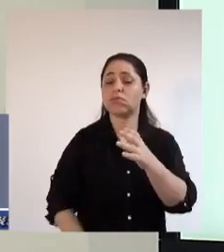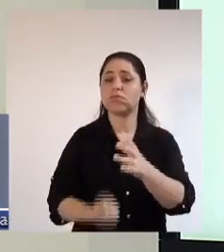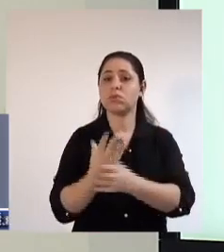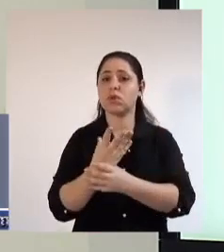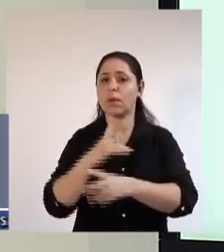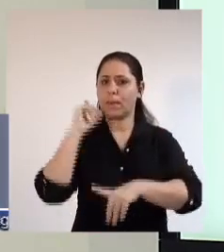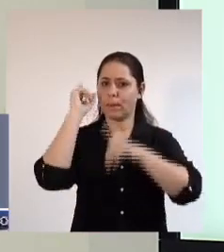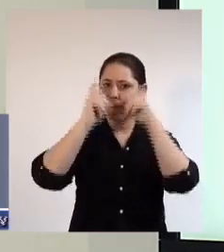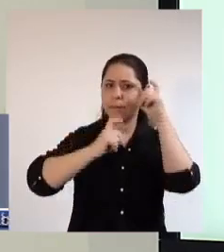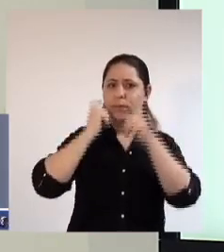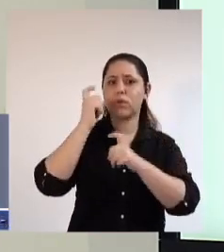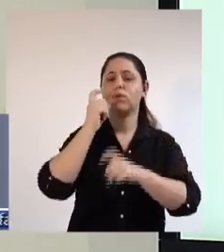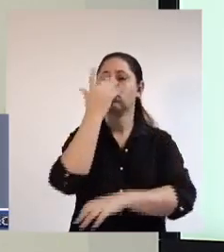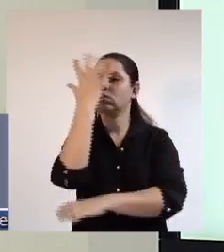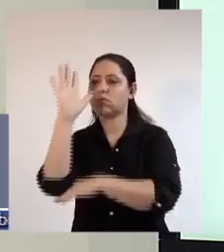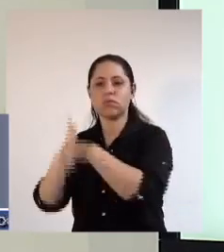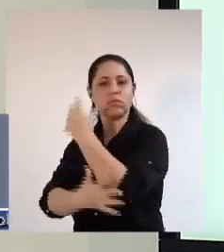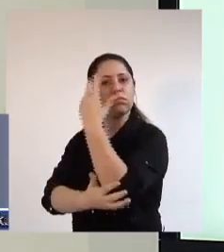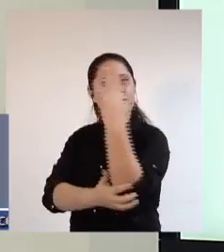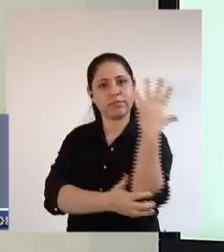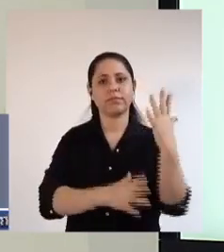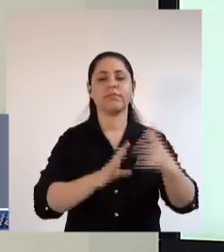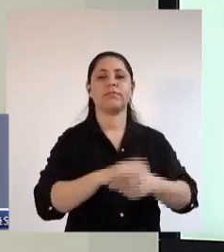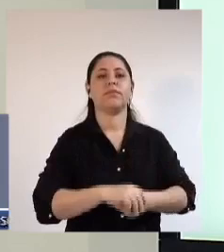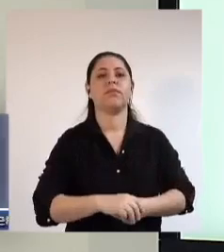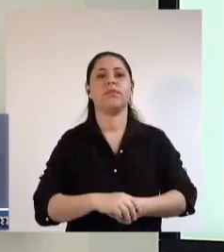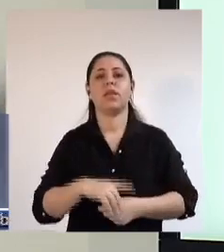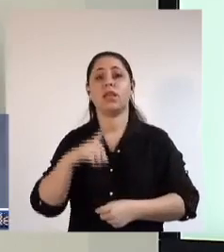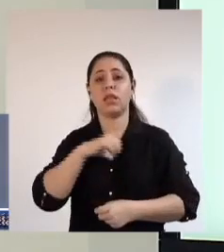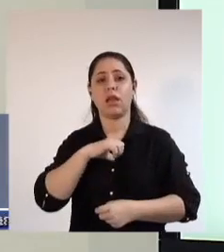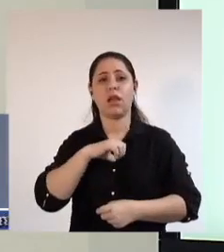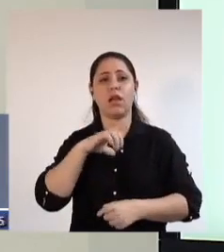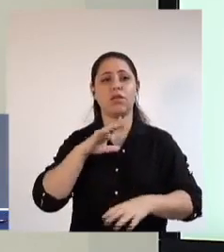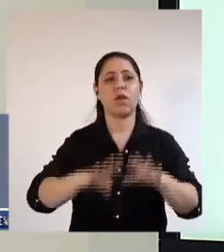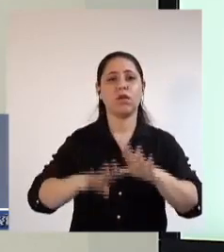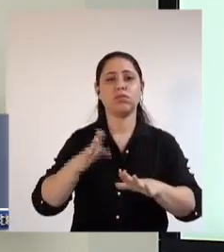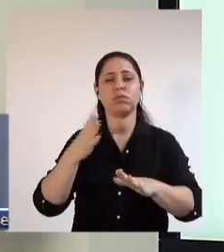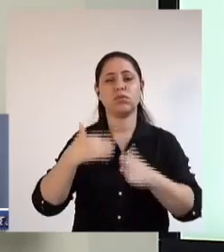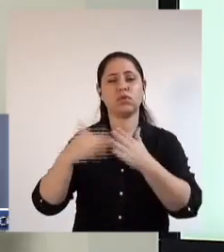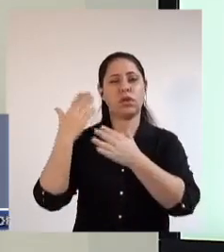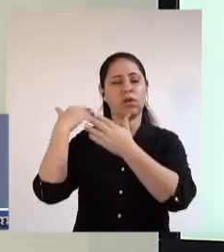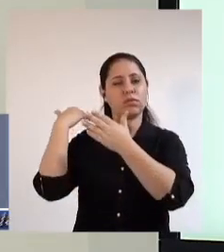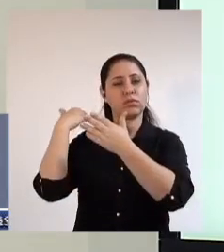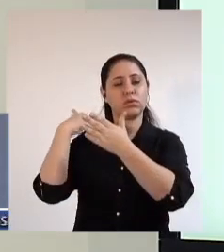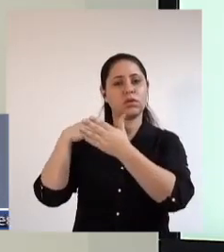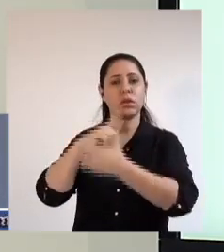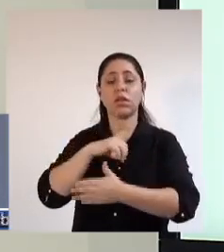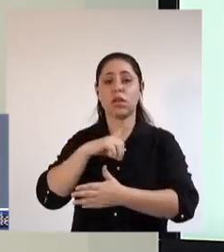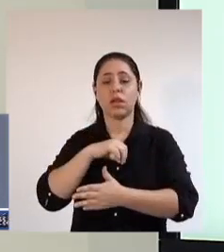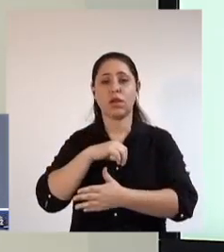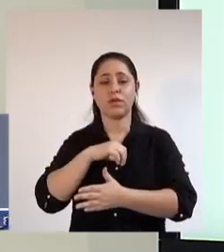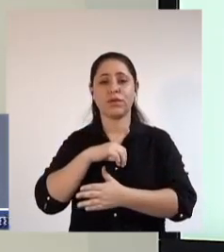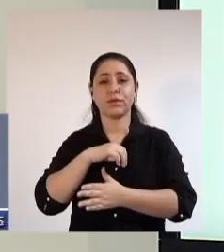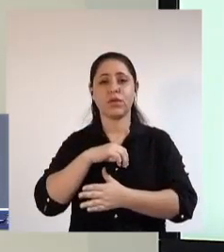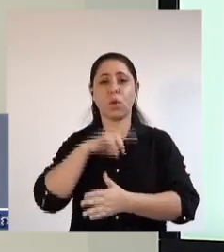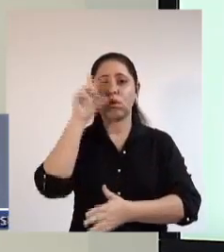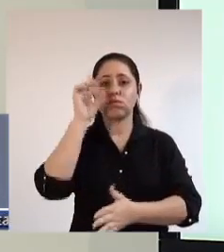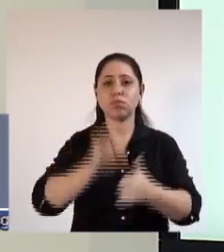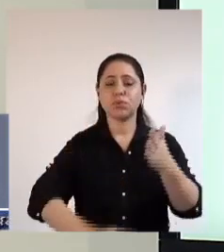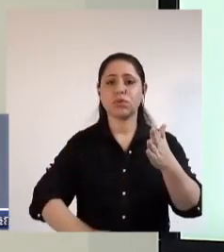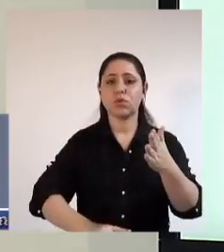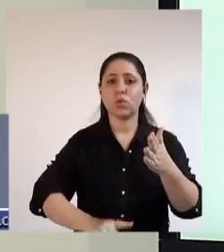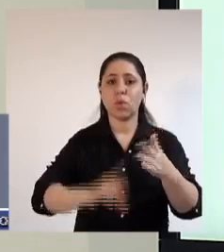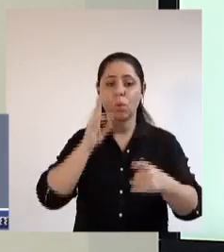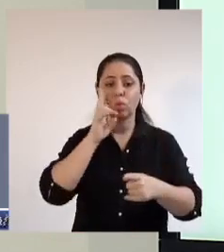com as questões ambientais houve algum tempo atrás a convenção ela ainda existe né com a convenção da biodiversidade